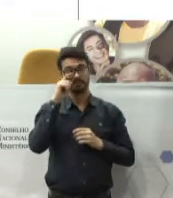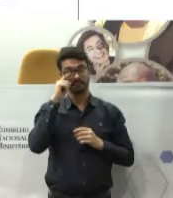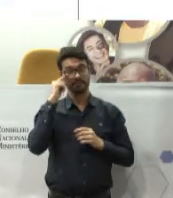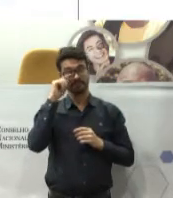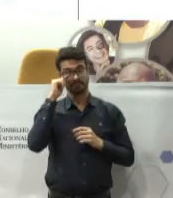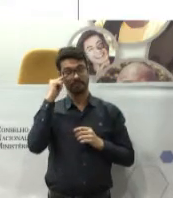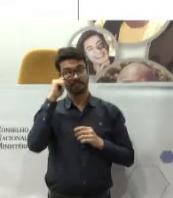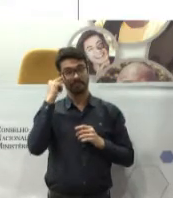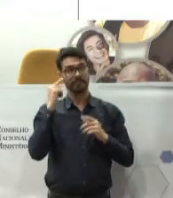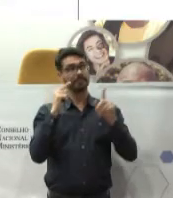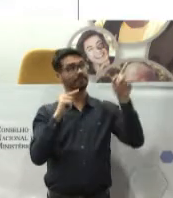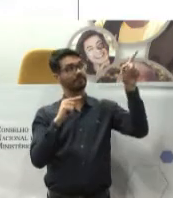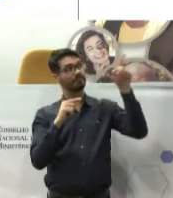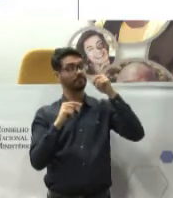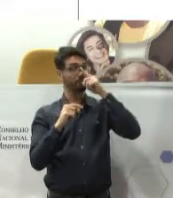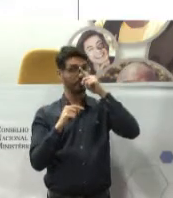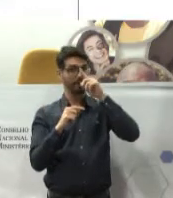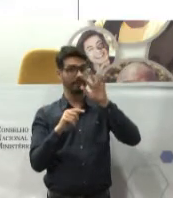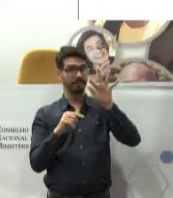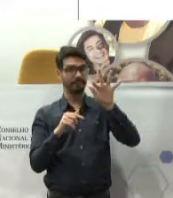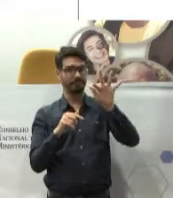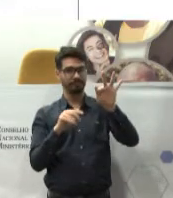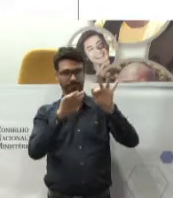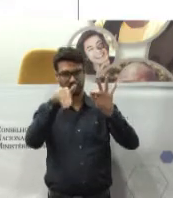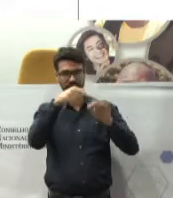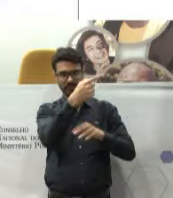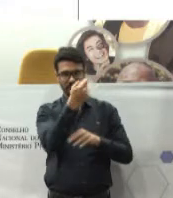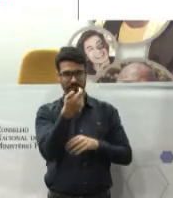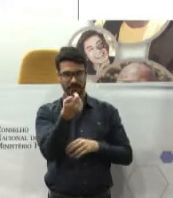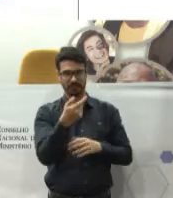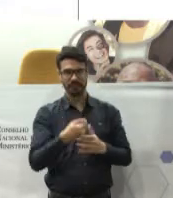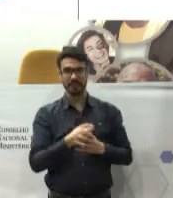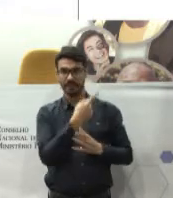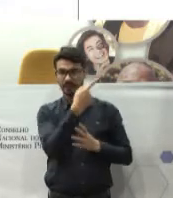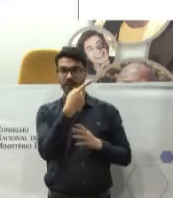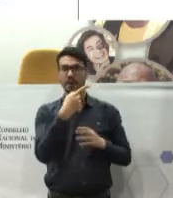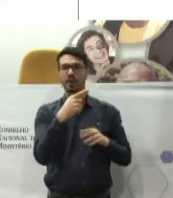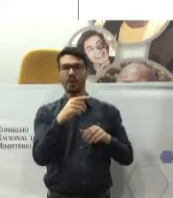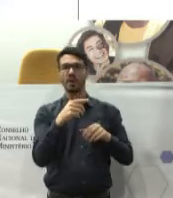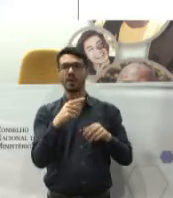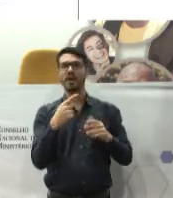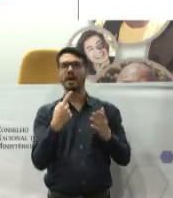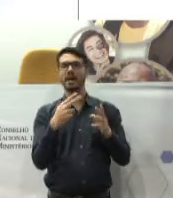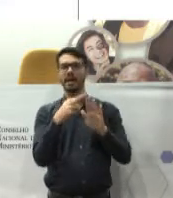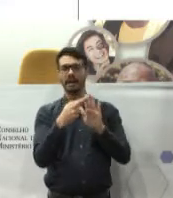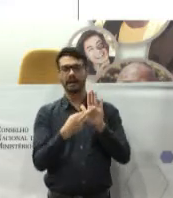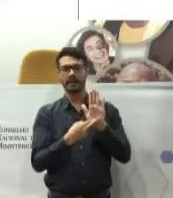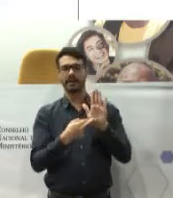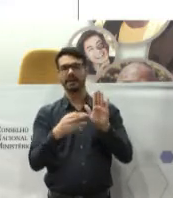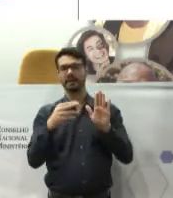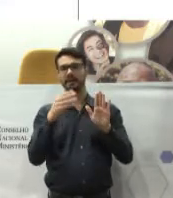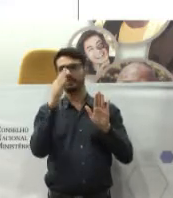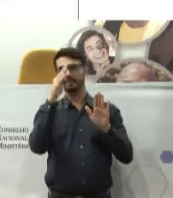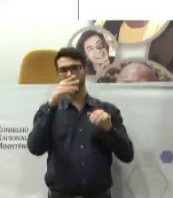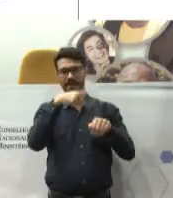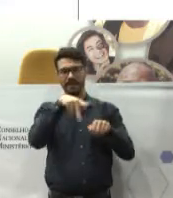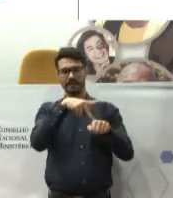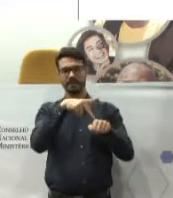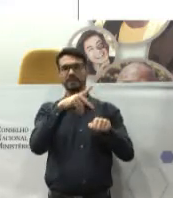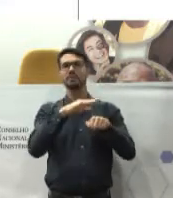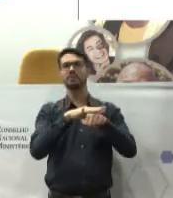Isso aqui, para encerrar, é uma atualização bem recente do Código Internacional de Doenças. A gente pensa doença